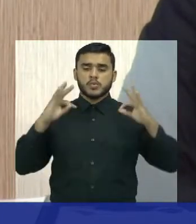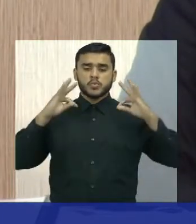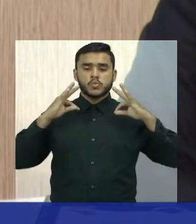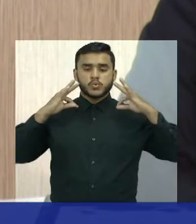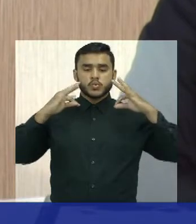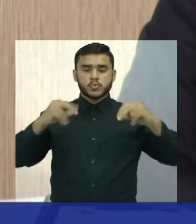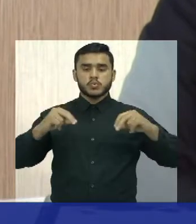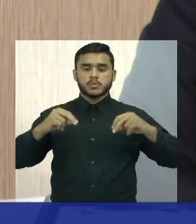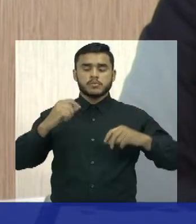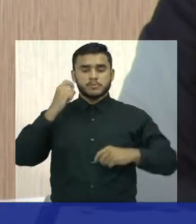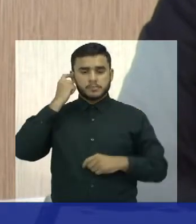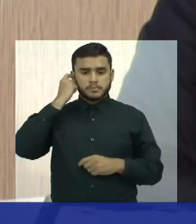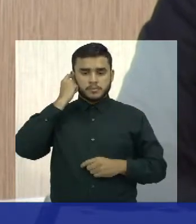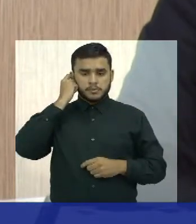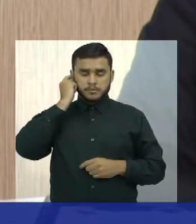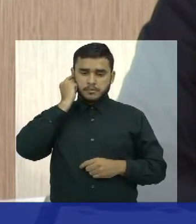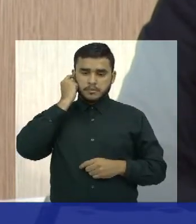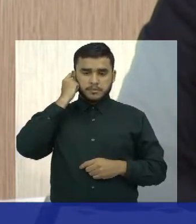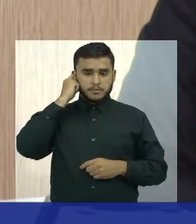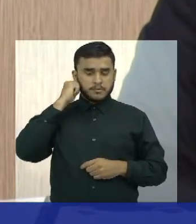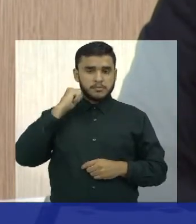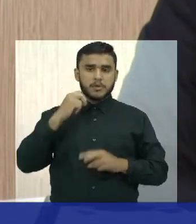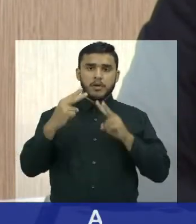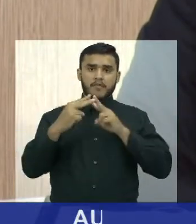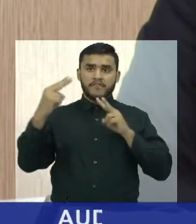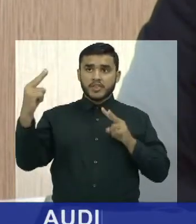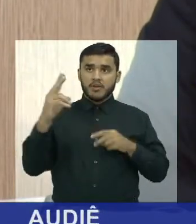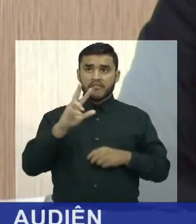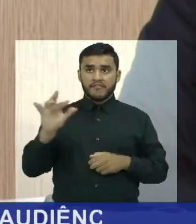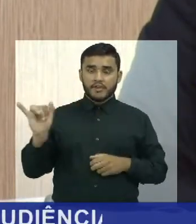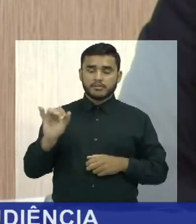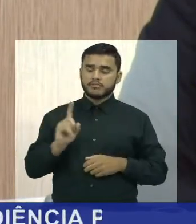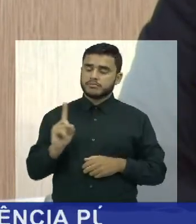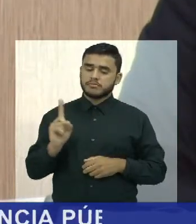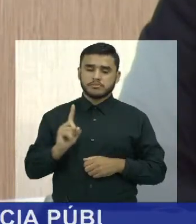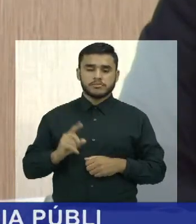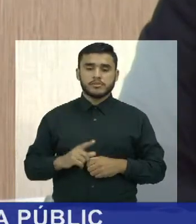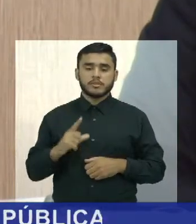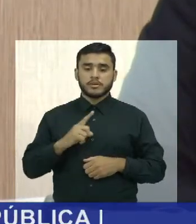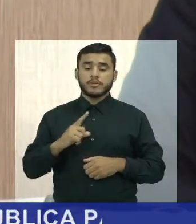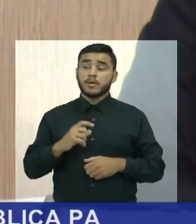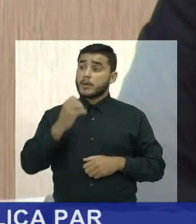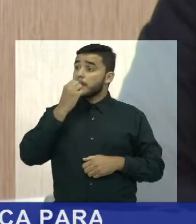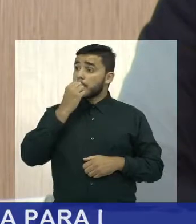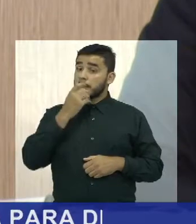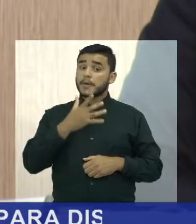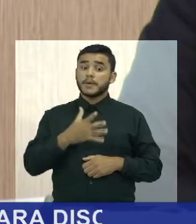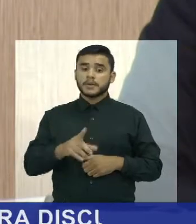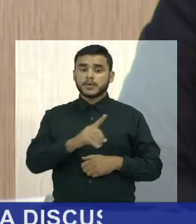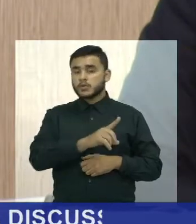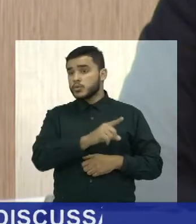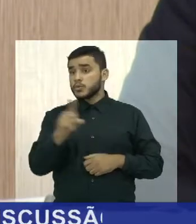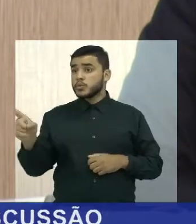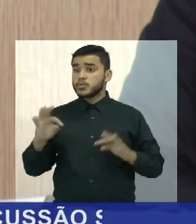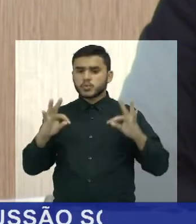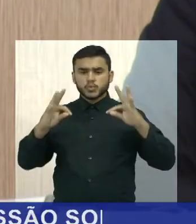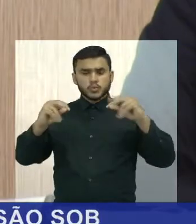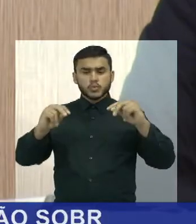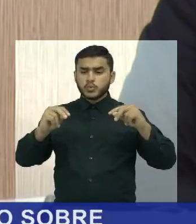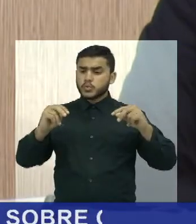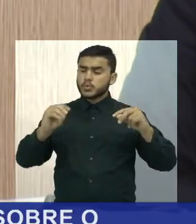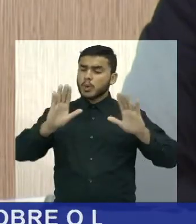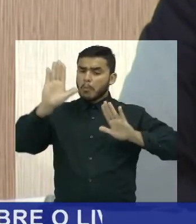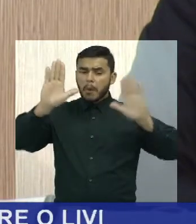feitas de forma virtual. Não, é mais um canal para que todos participem.